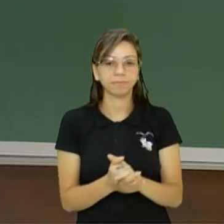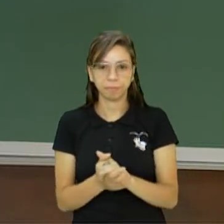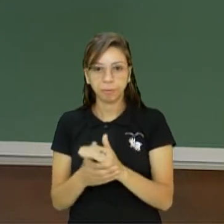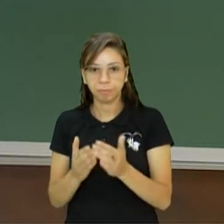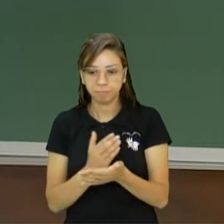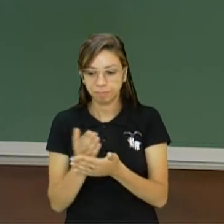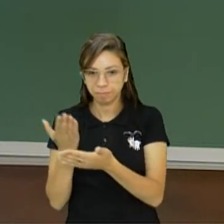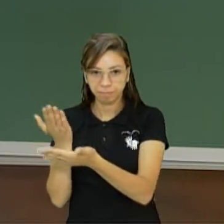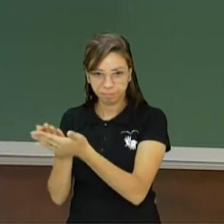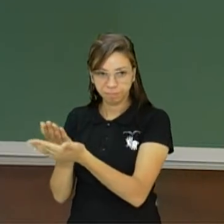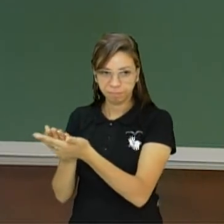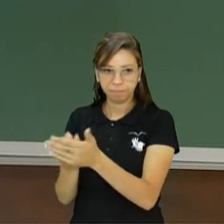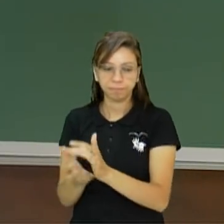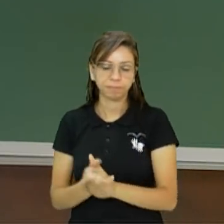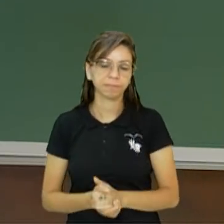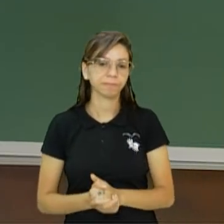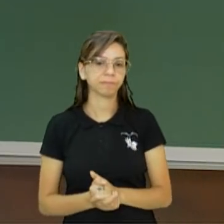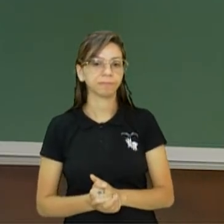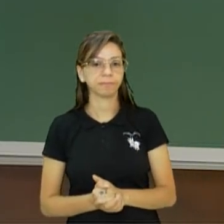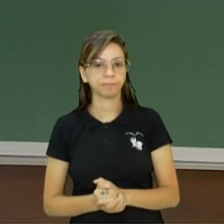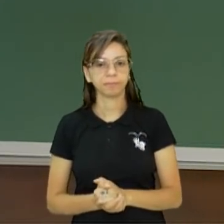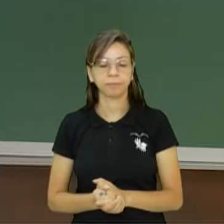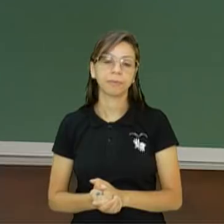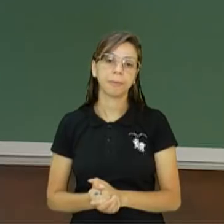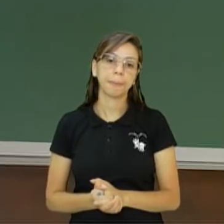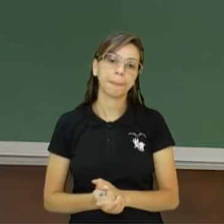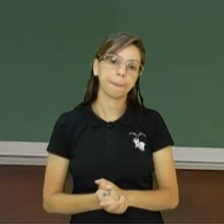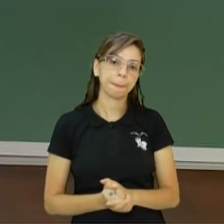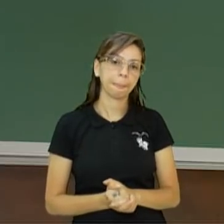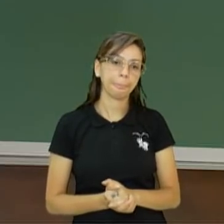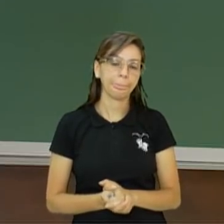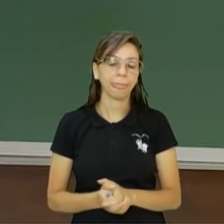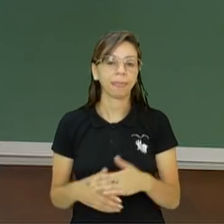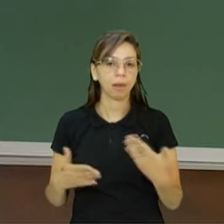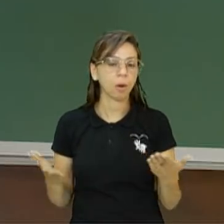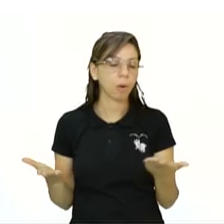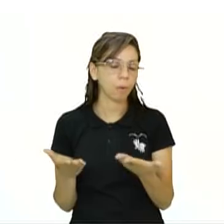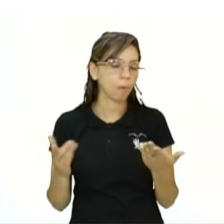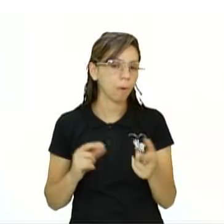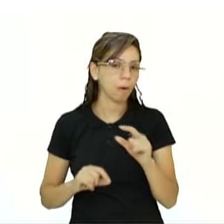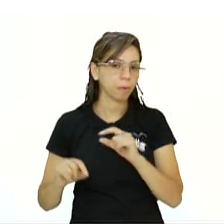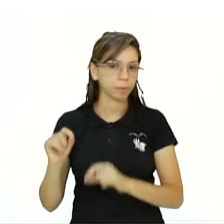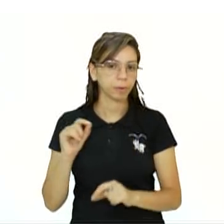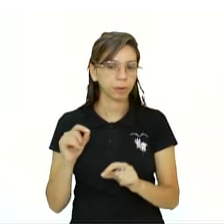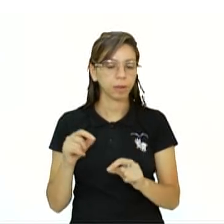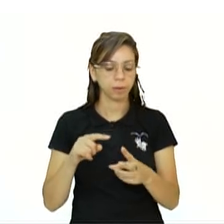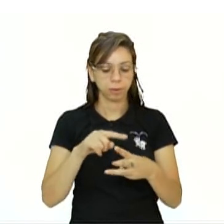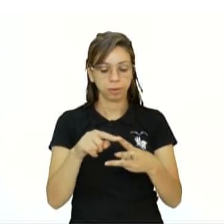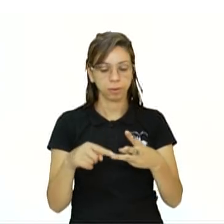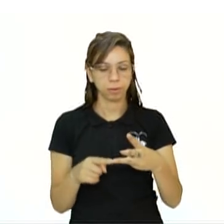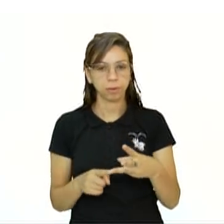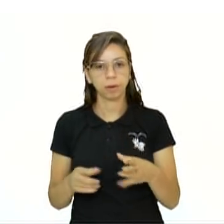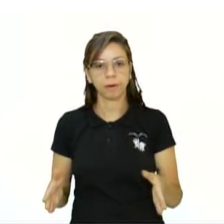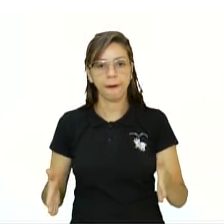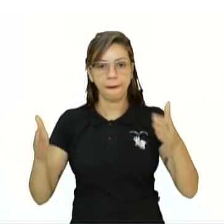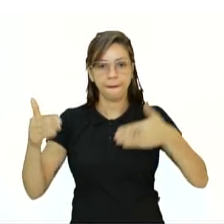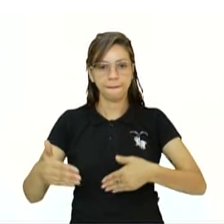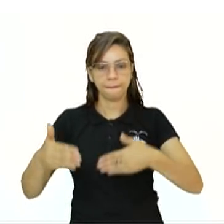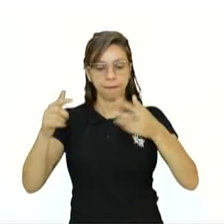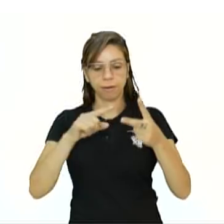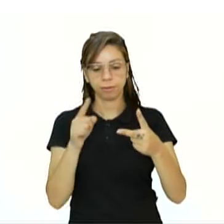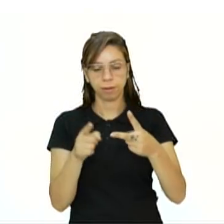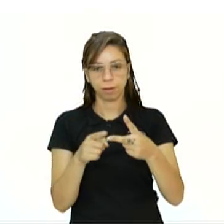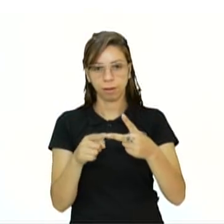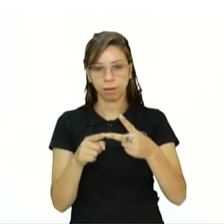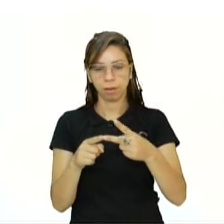né? Então, vamos olhar esses elementos, face, vértice e aresta, nos sólidos que construímos